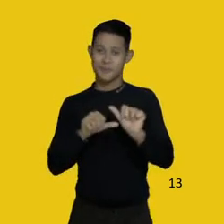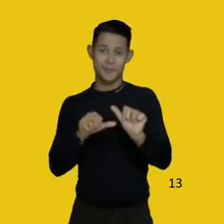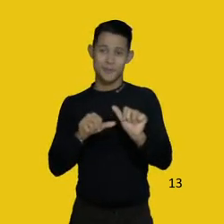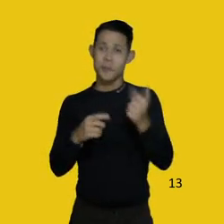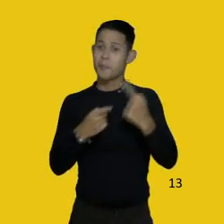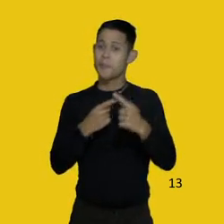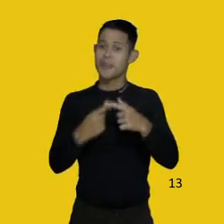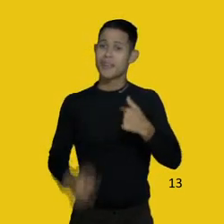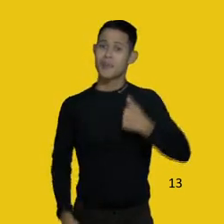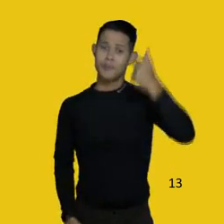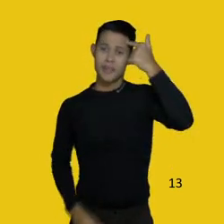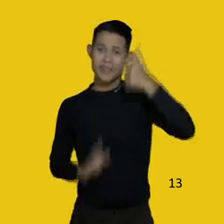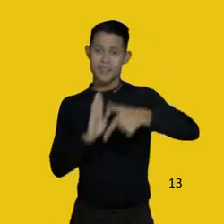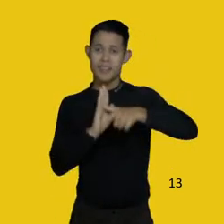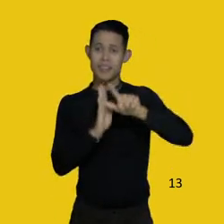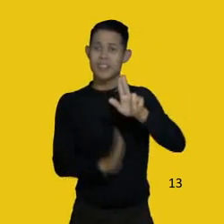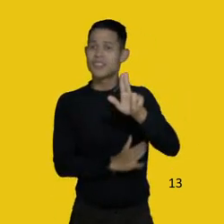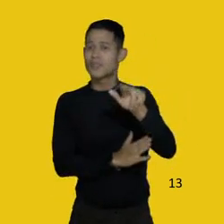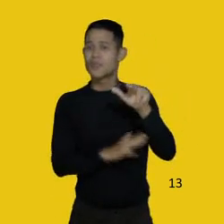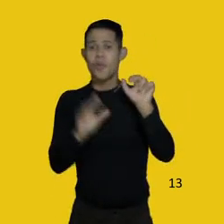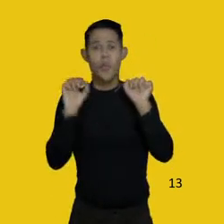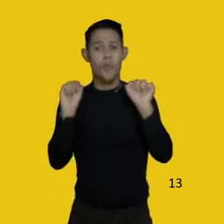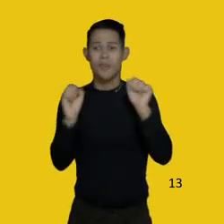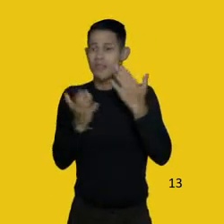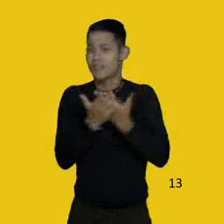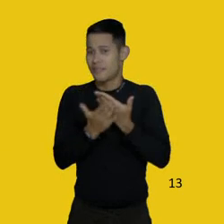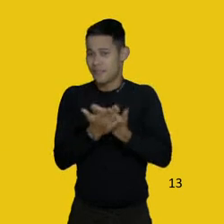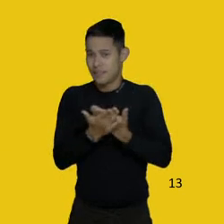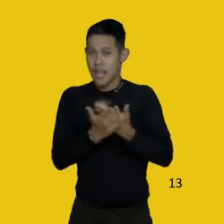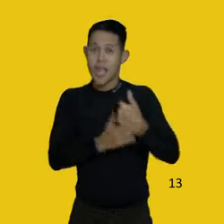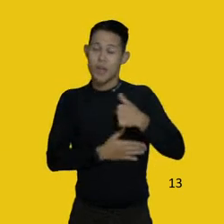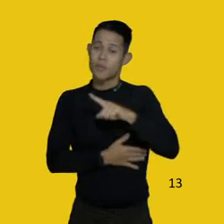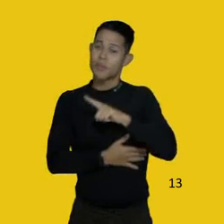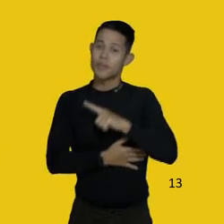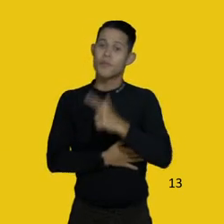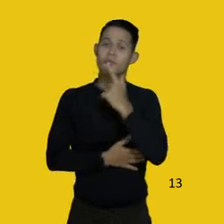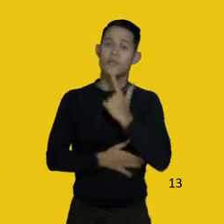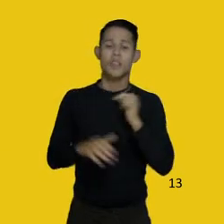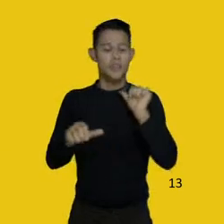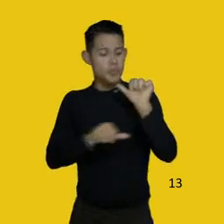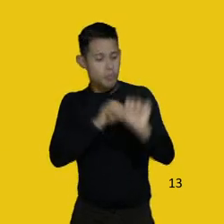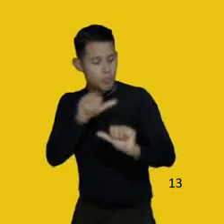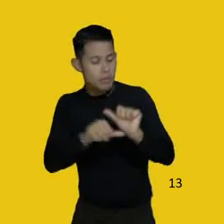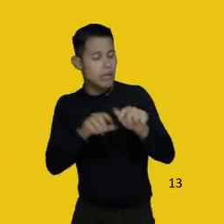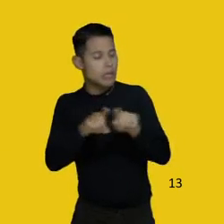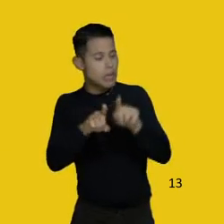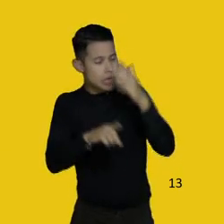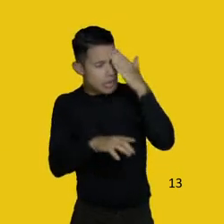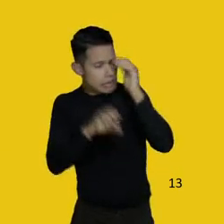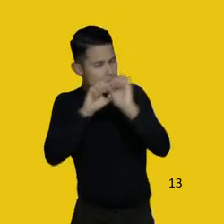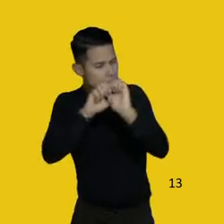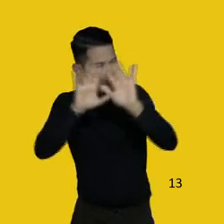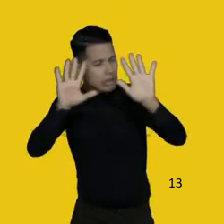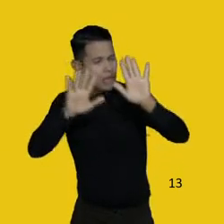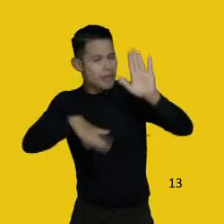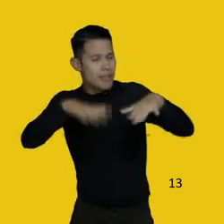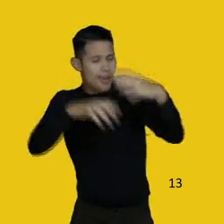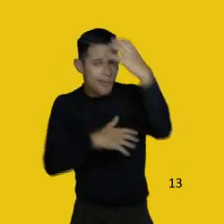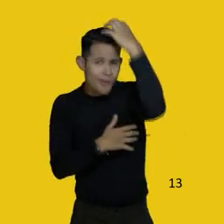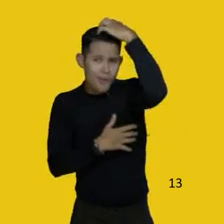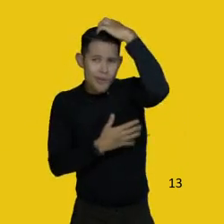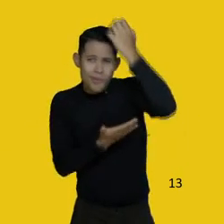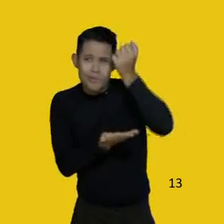nunca ia poder estudar o que eu tenho vontade de mudar ou de entender coisas que sempre me culpavam ou me